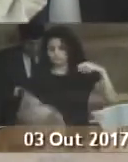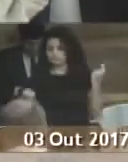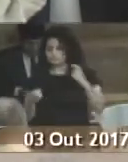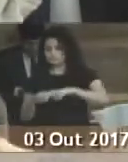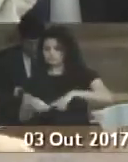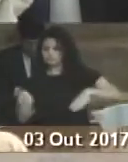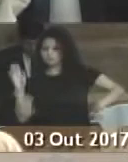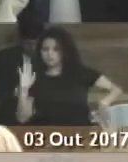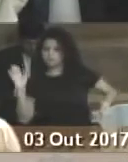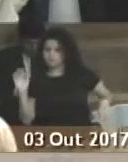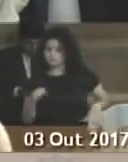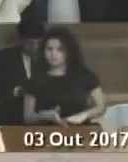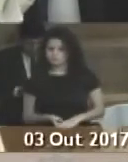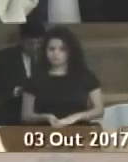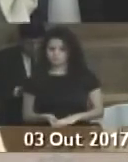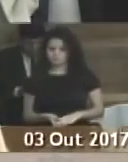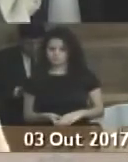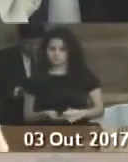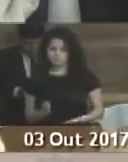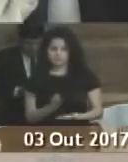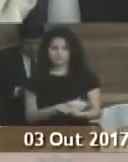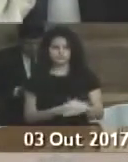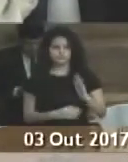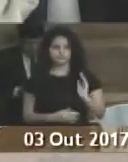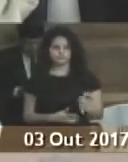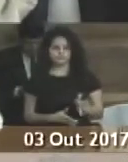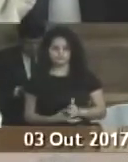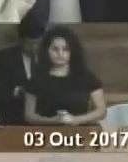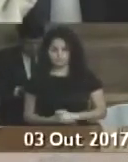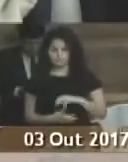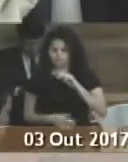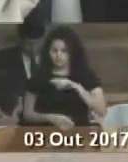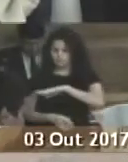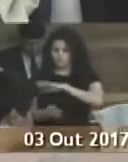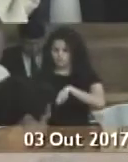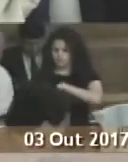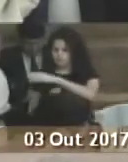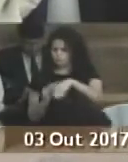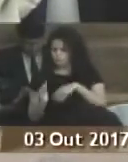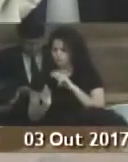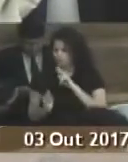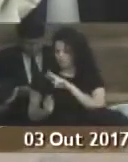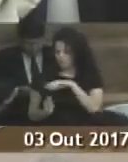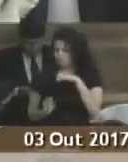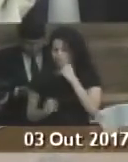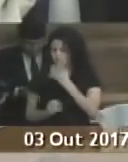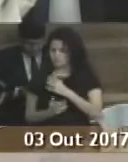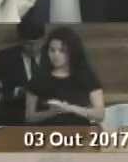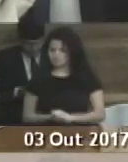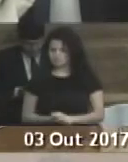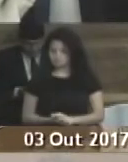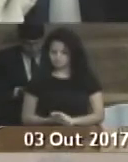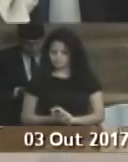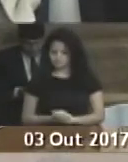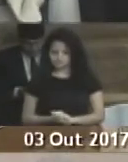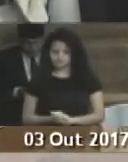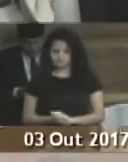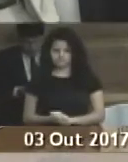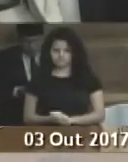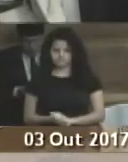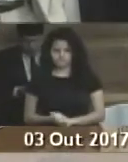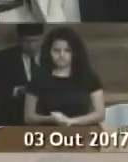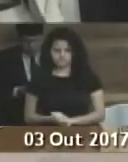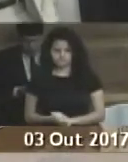já despertava atenção do superior do Comitê de Canoagem de Velocidade da Confederação Brasileira